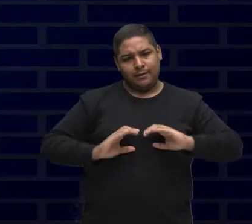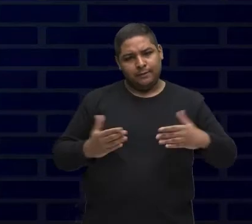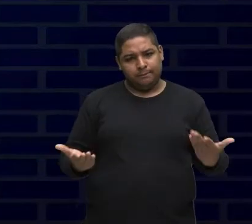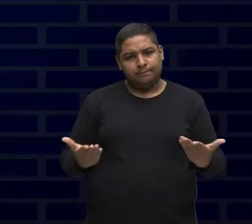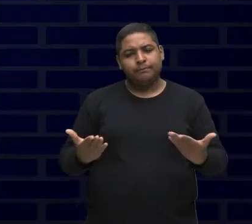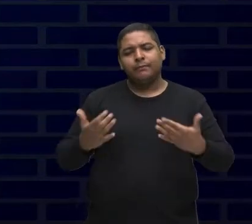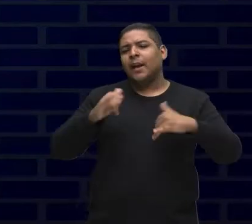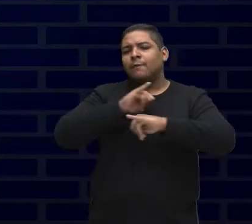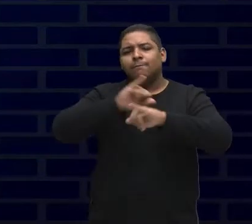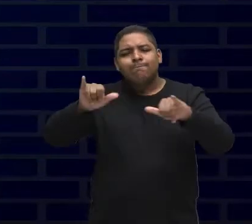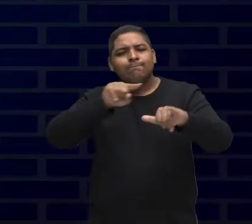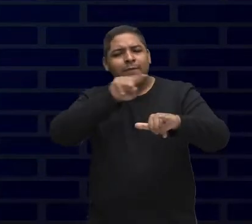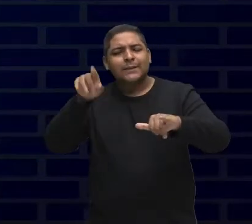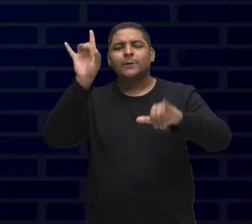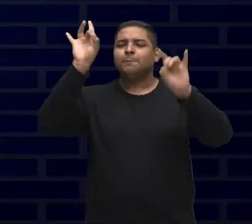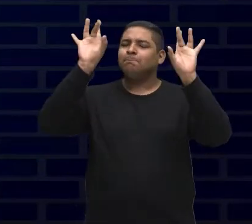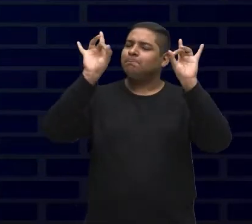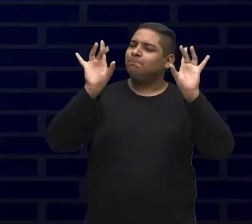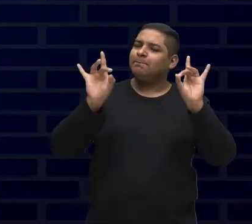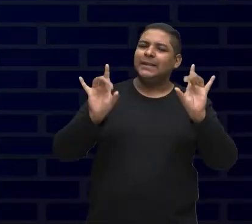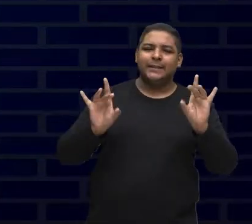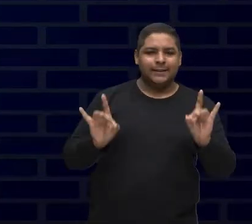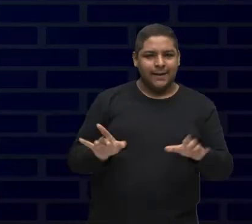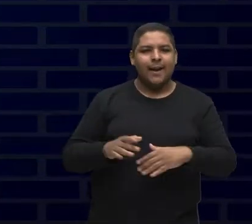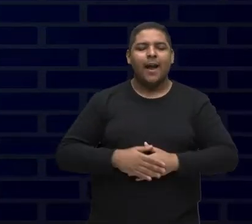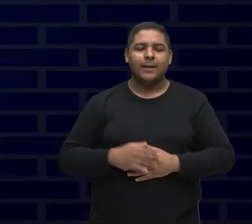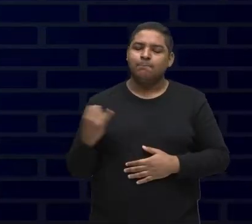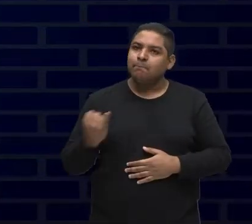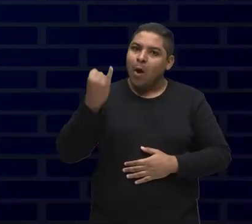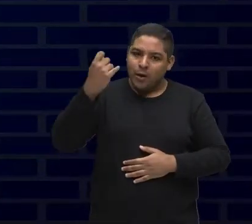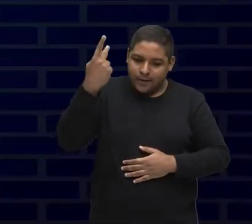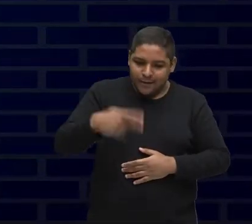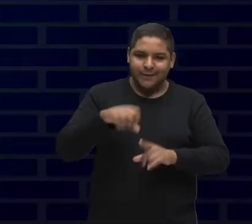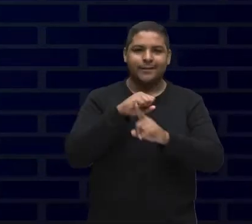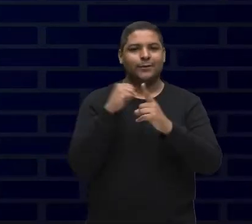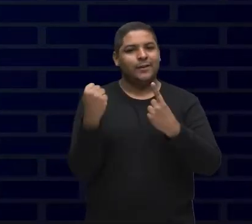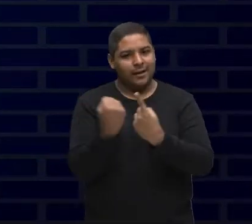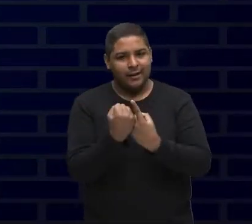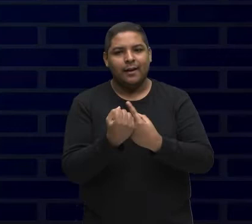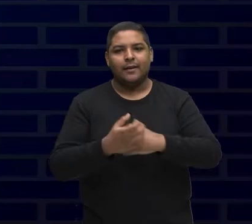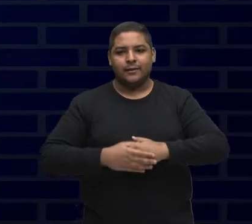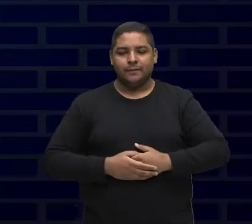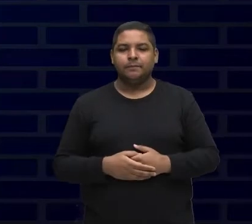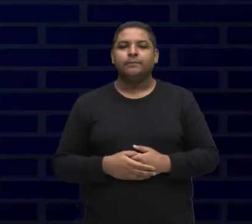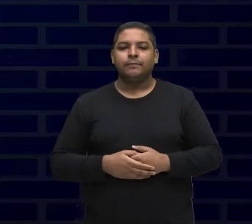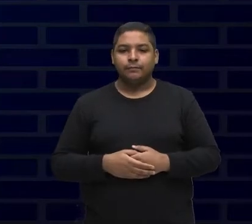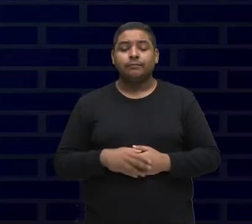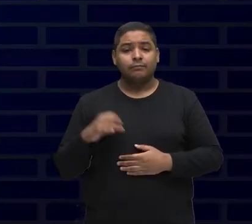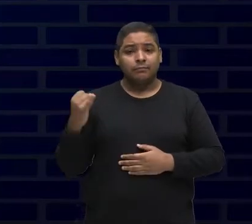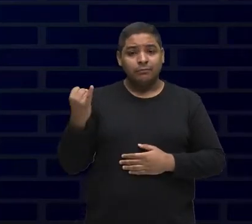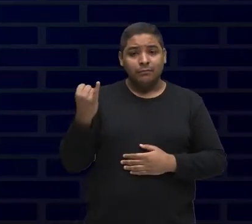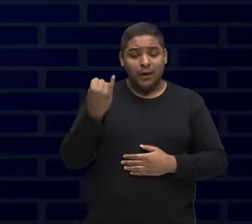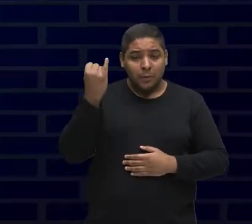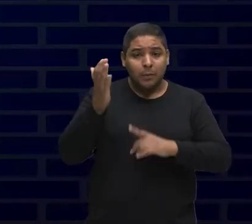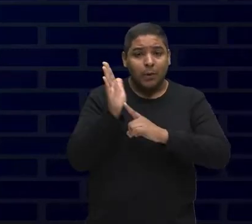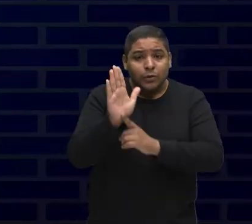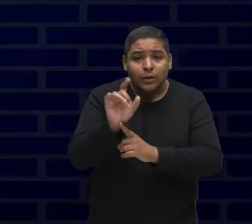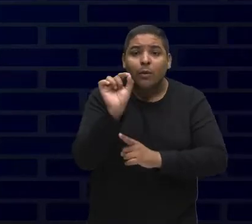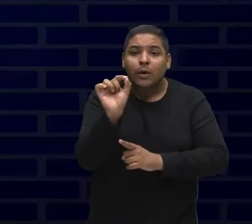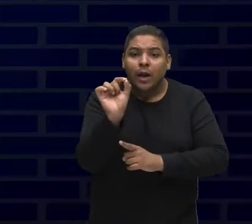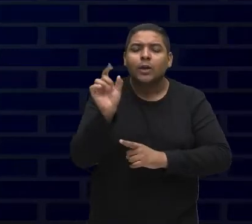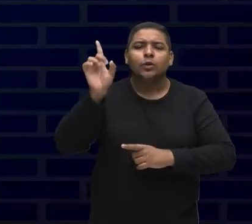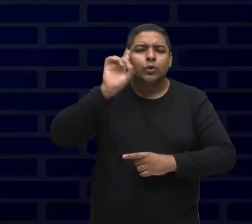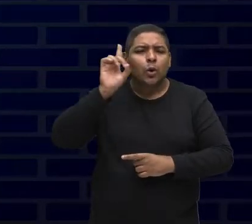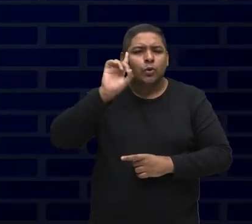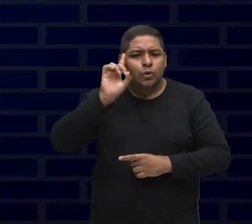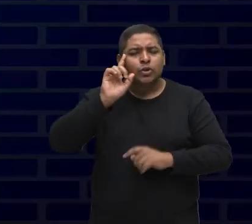vocês são muito especiais e muito importantes para essa sociedade e mostrando todos os dias que dá sim para